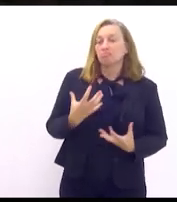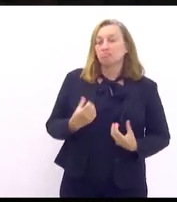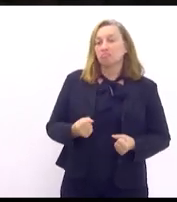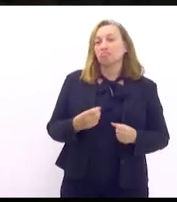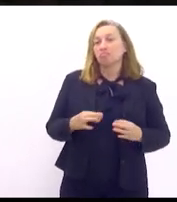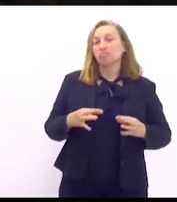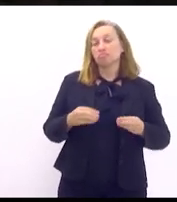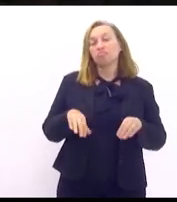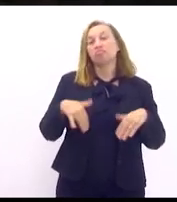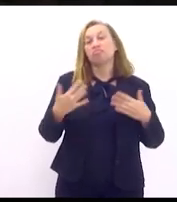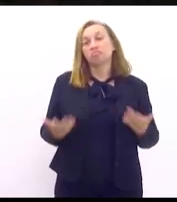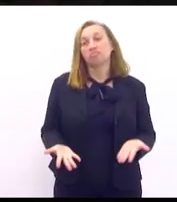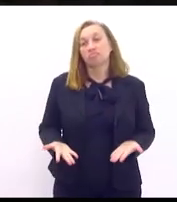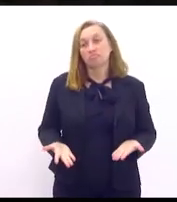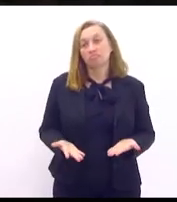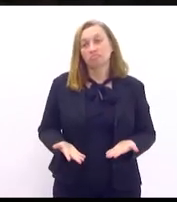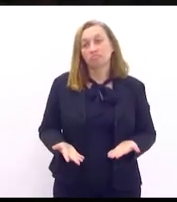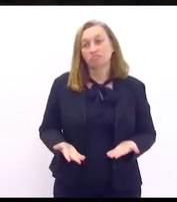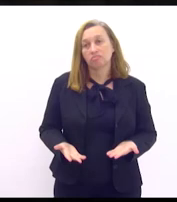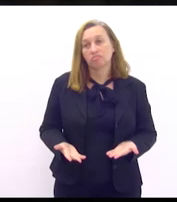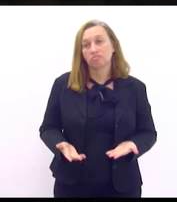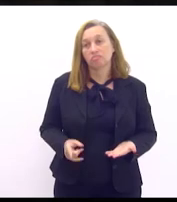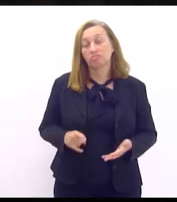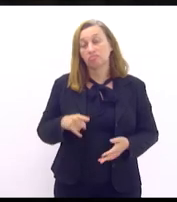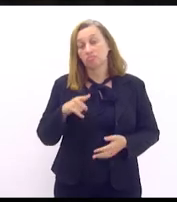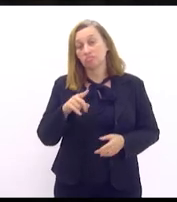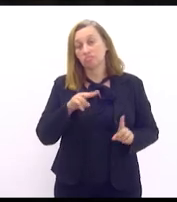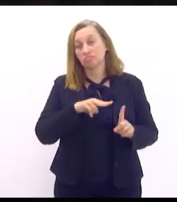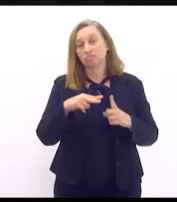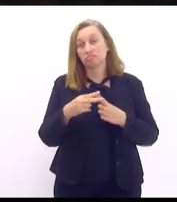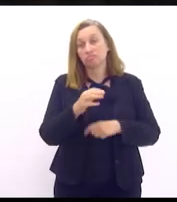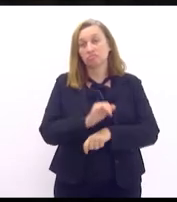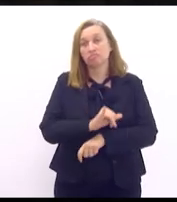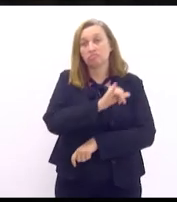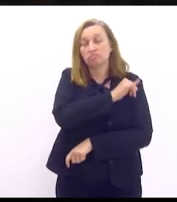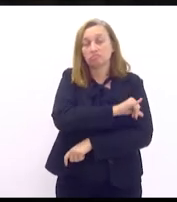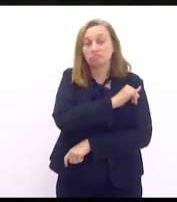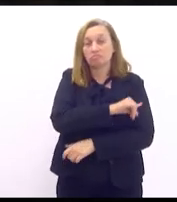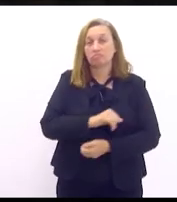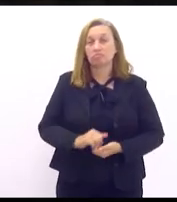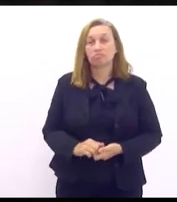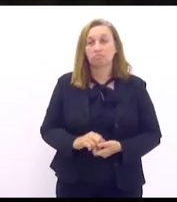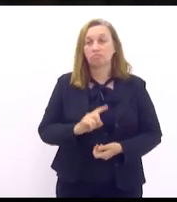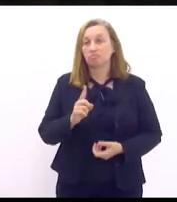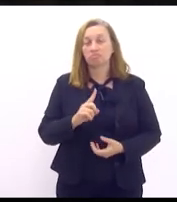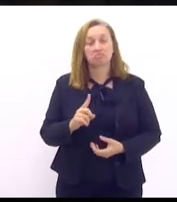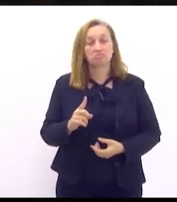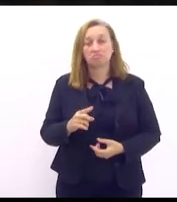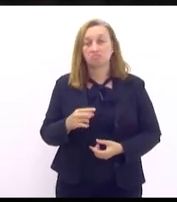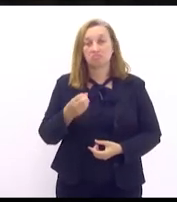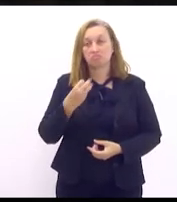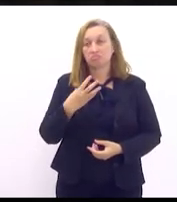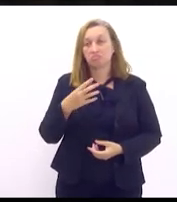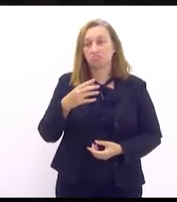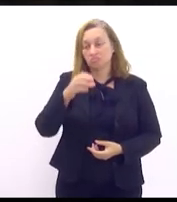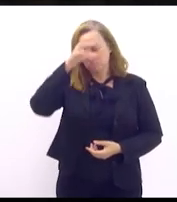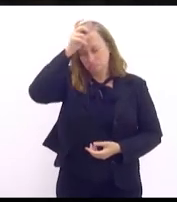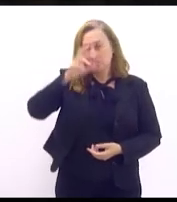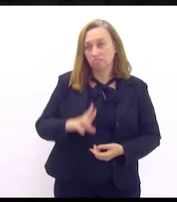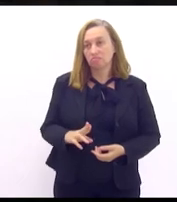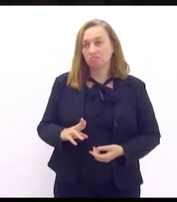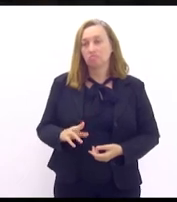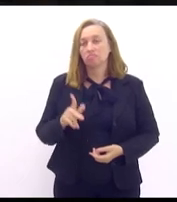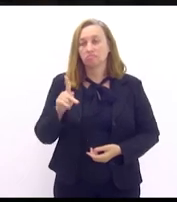isso. Então, se for esse o horizonte do Estado do Rio de Janeiro, a gente não vai ter sucesso, Tia Ju. Se for o que o